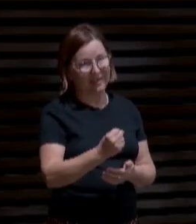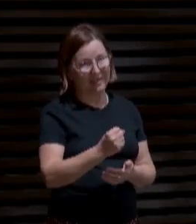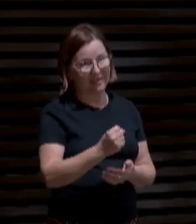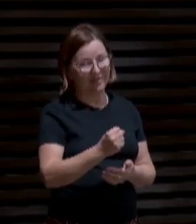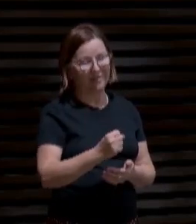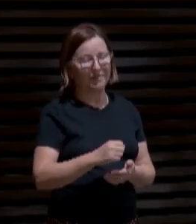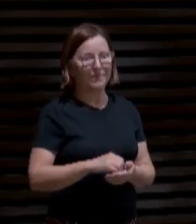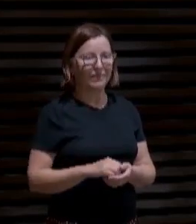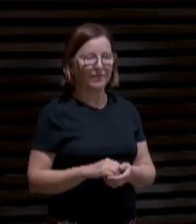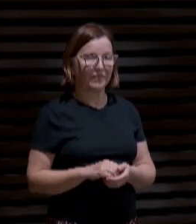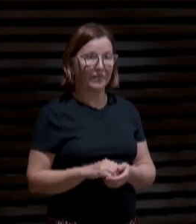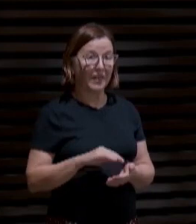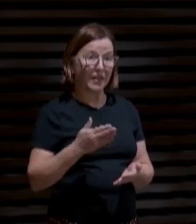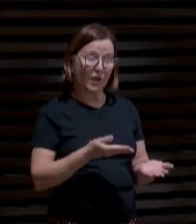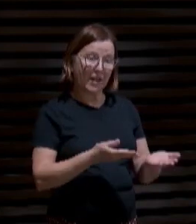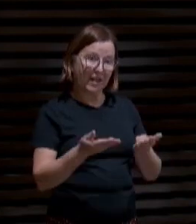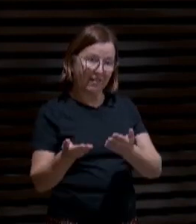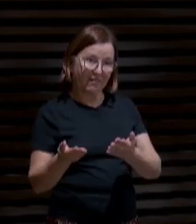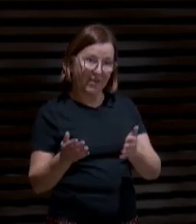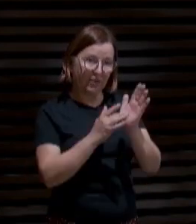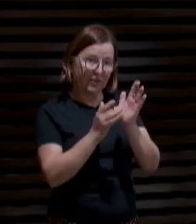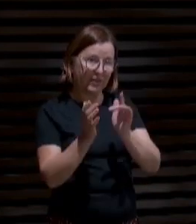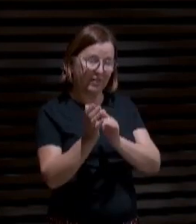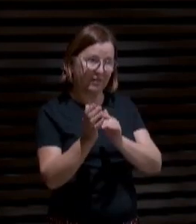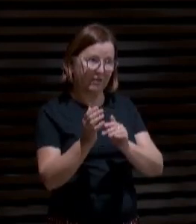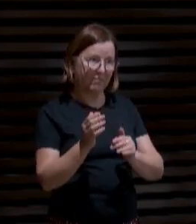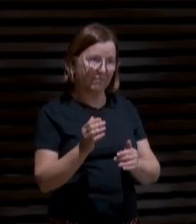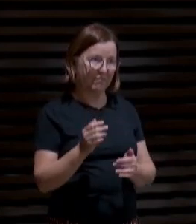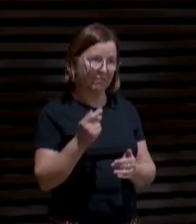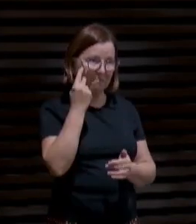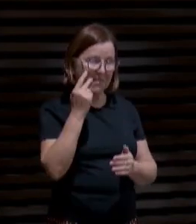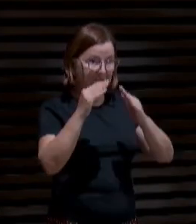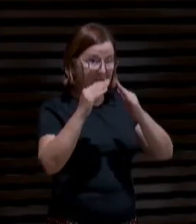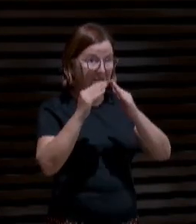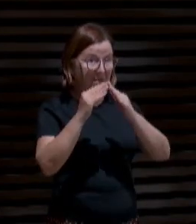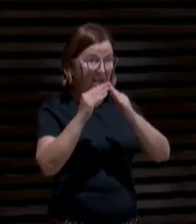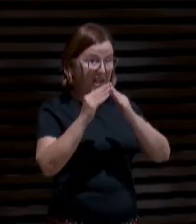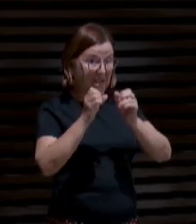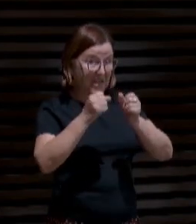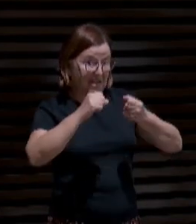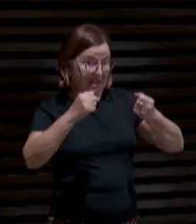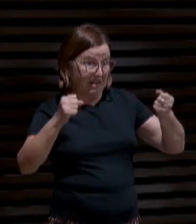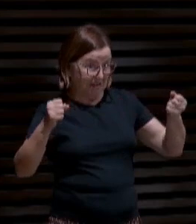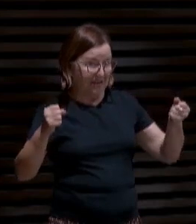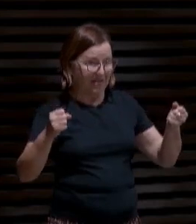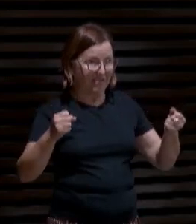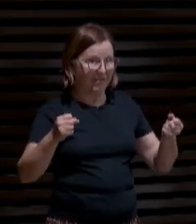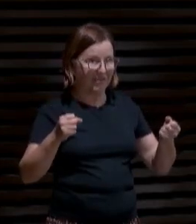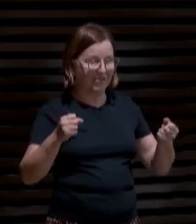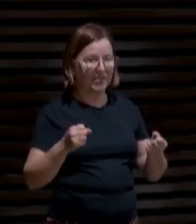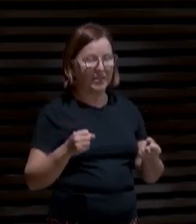Então eles levaram Jesus ao pretório, possivelmente o belo palácio de Herodes o Grande, onde Pilatos